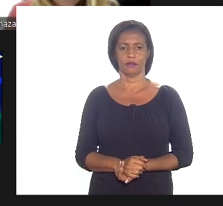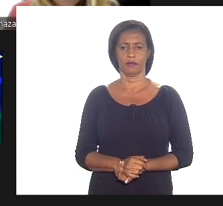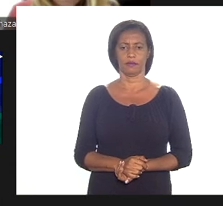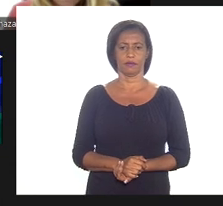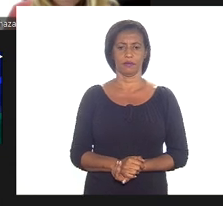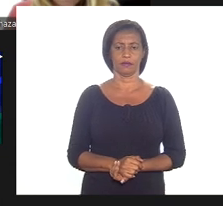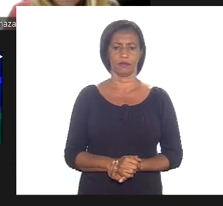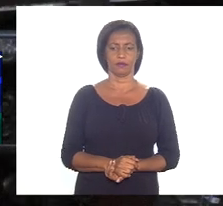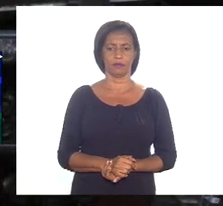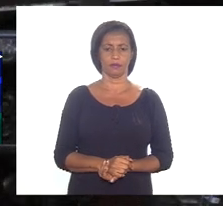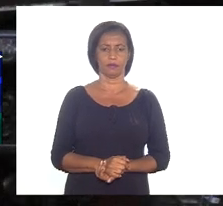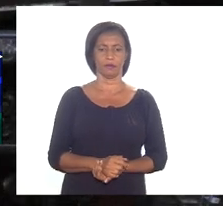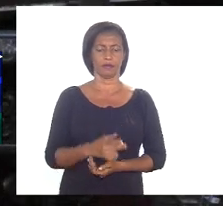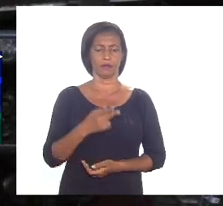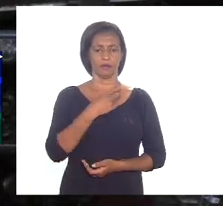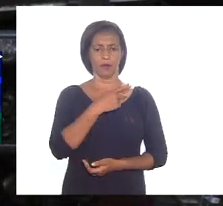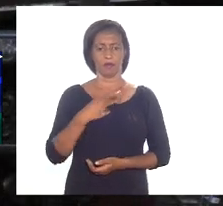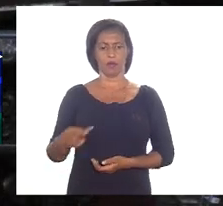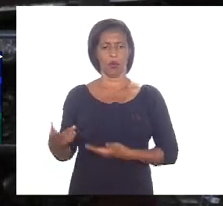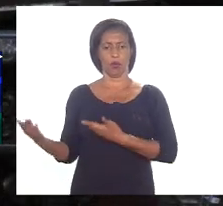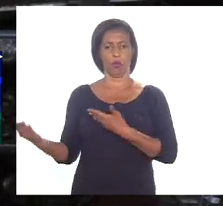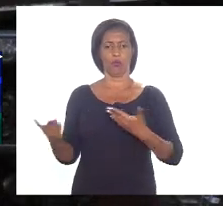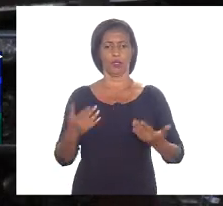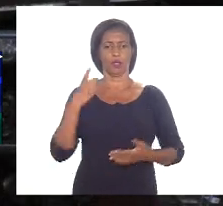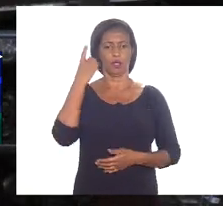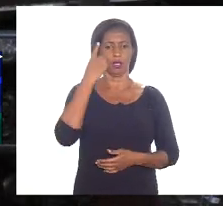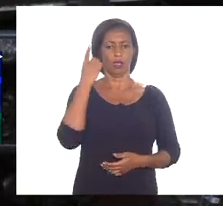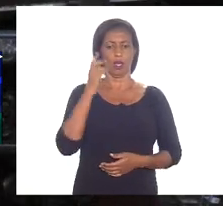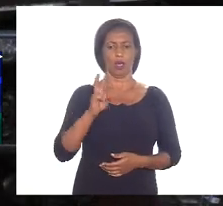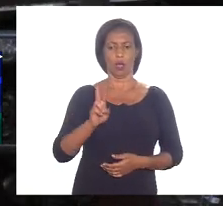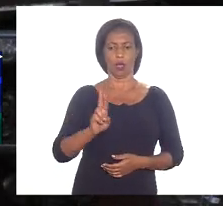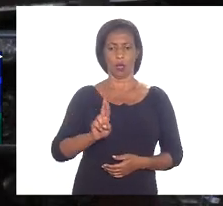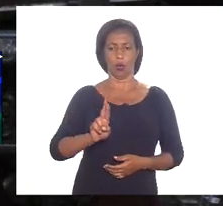a presidência convida o deputado Rubens bomtempo